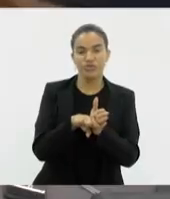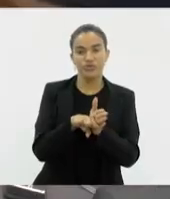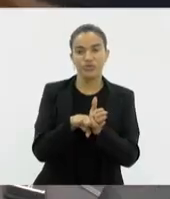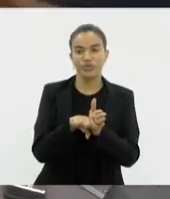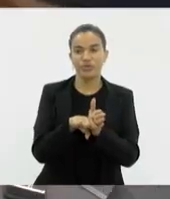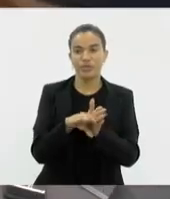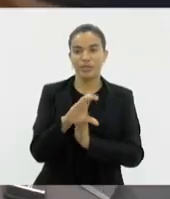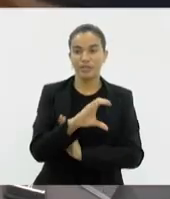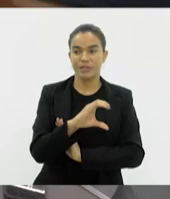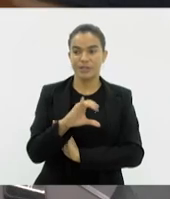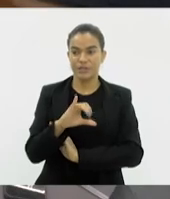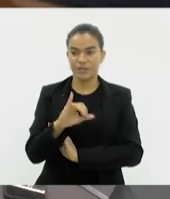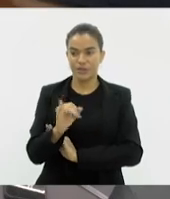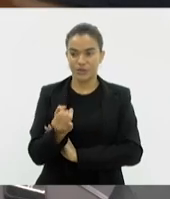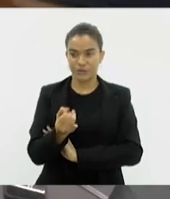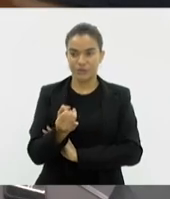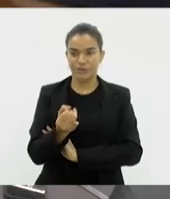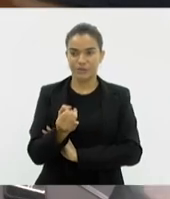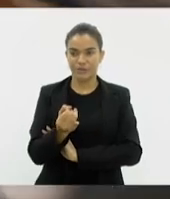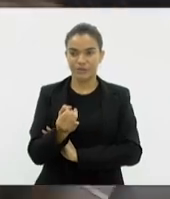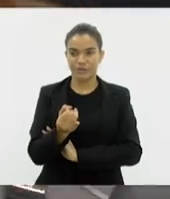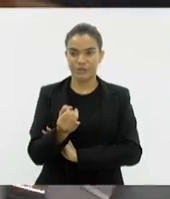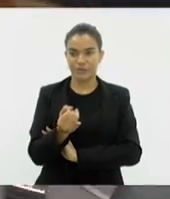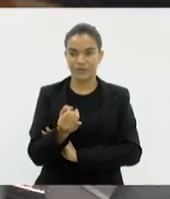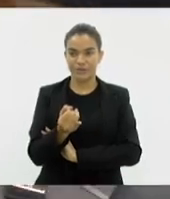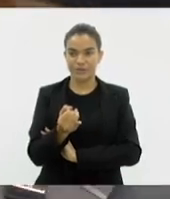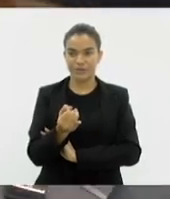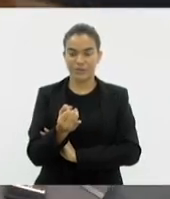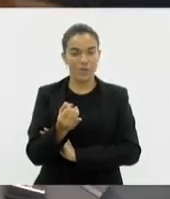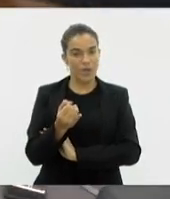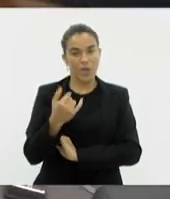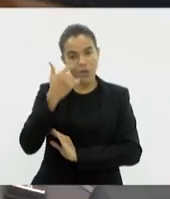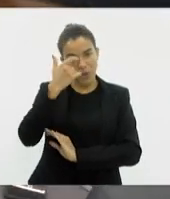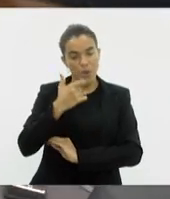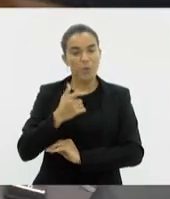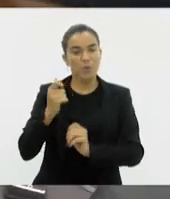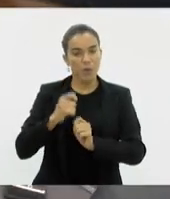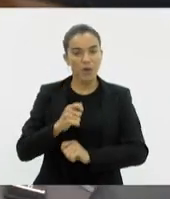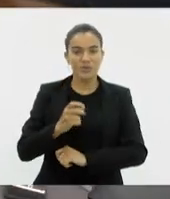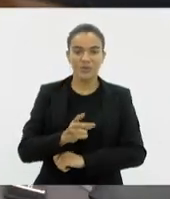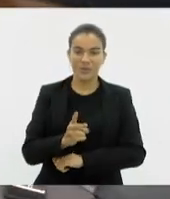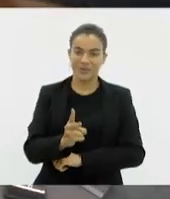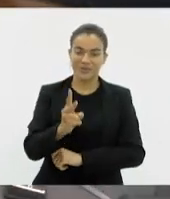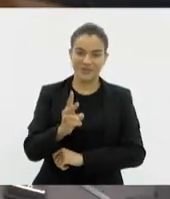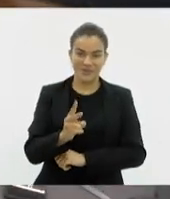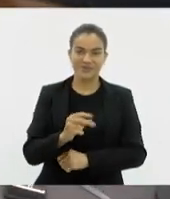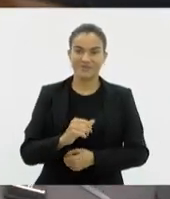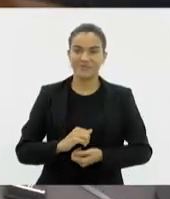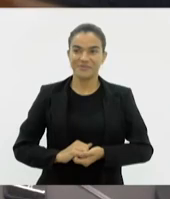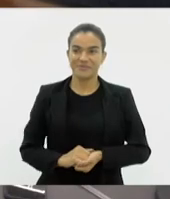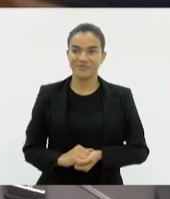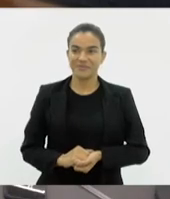Se ele não vier, o senhor interrompe, então. Não, aí eu dou continuidade. Muito obrigado.